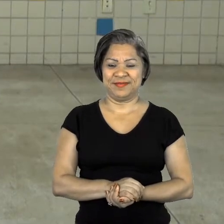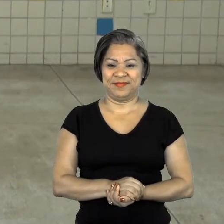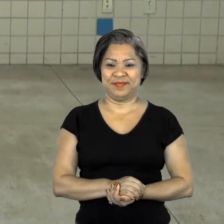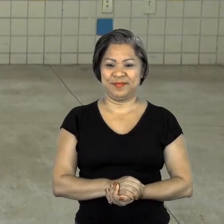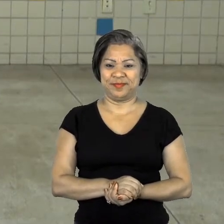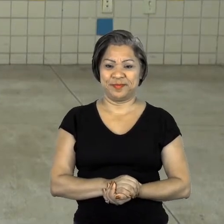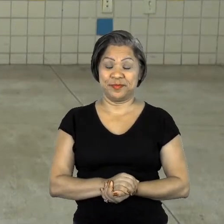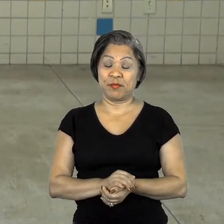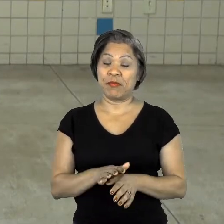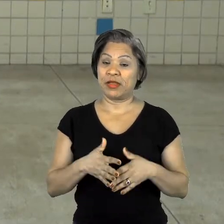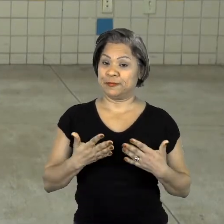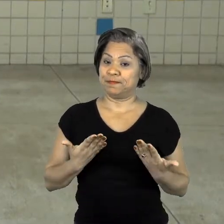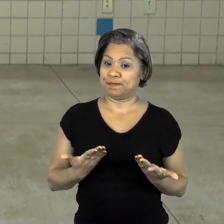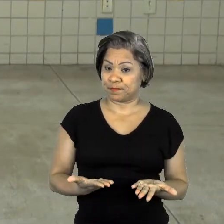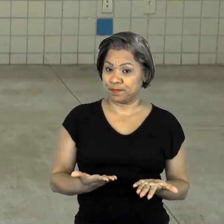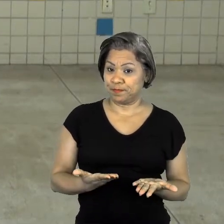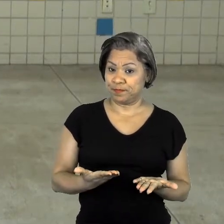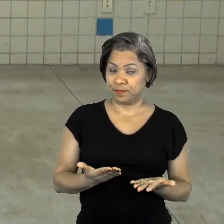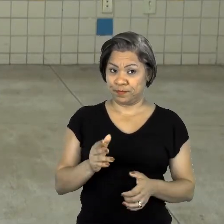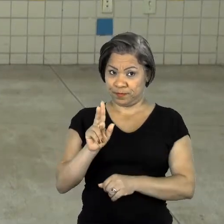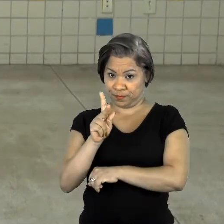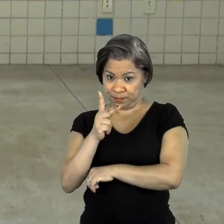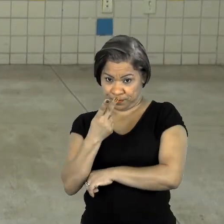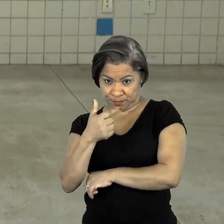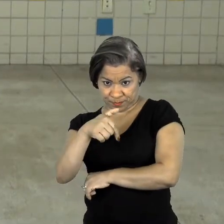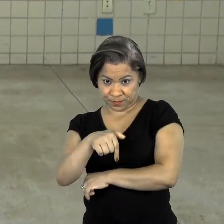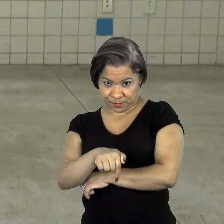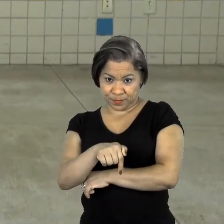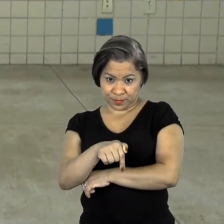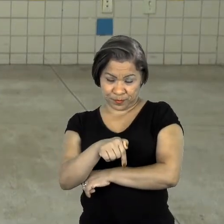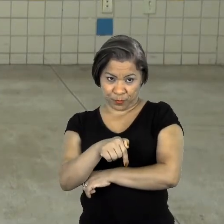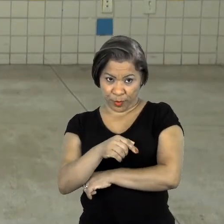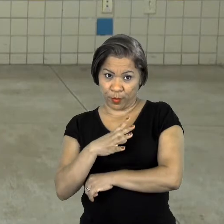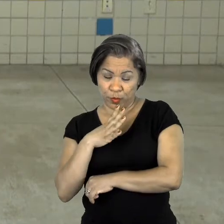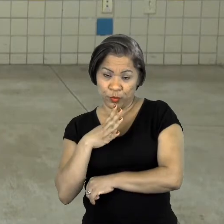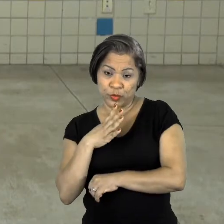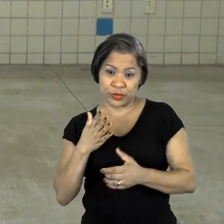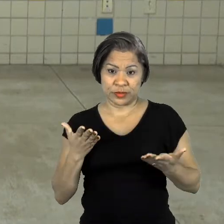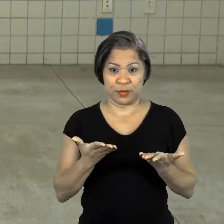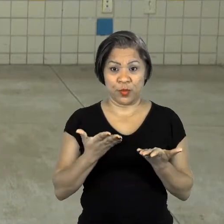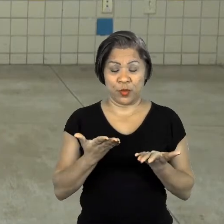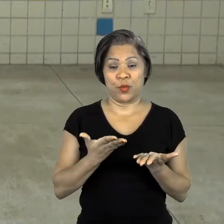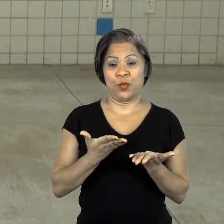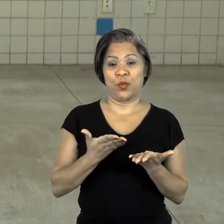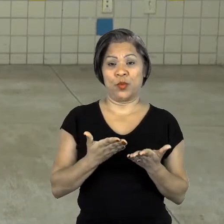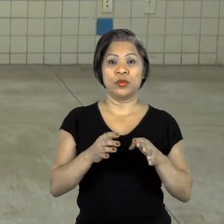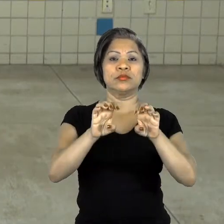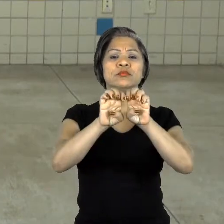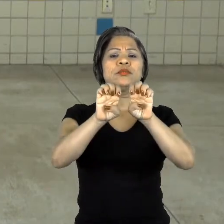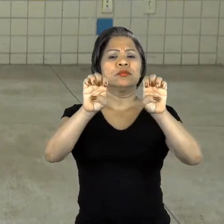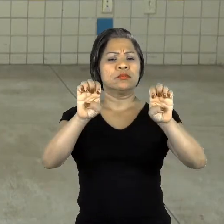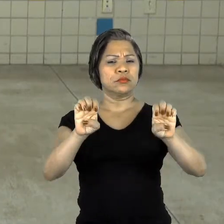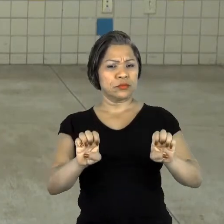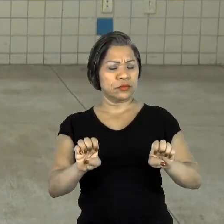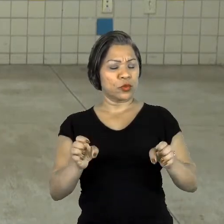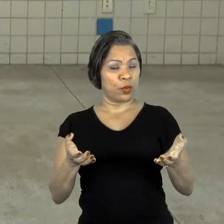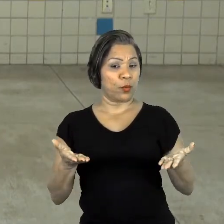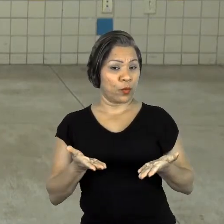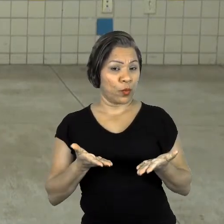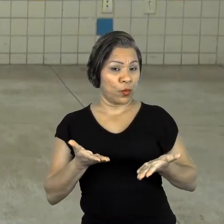Bem, as HQs, como nós conhecemos hoje, na estrutura que temos hoje,